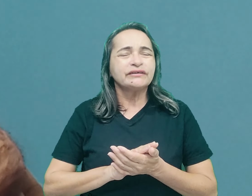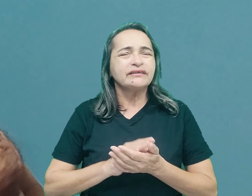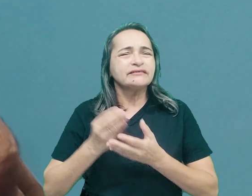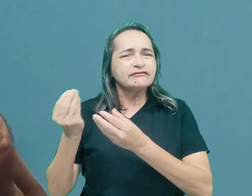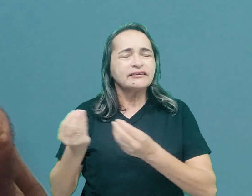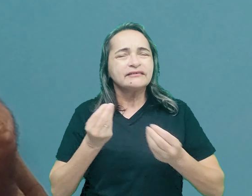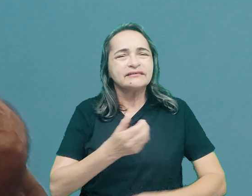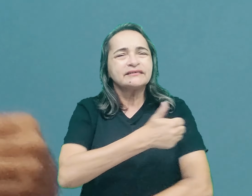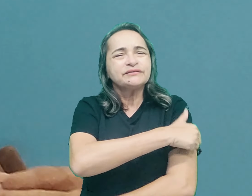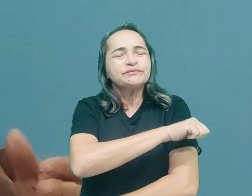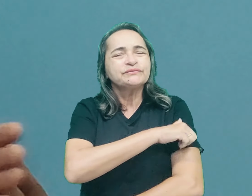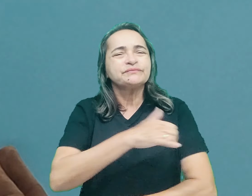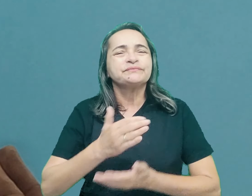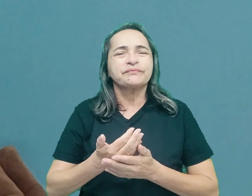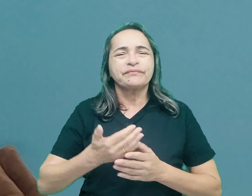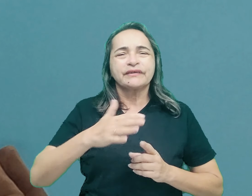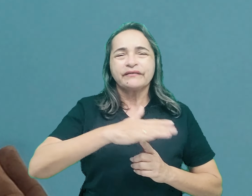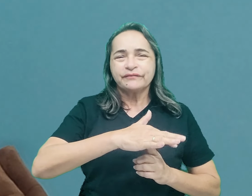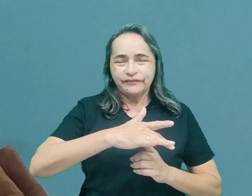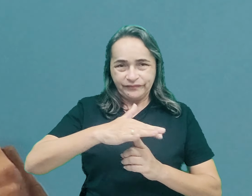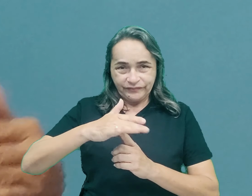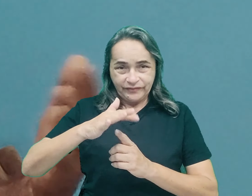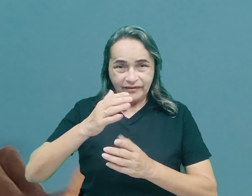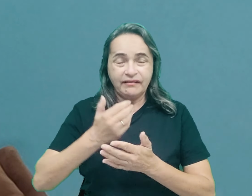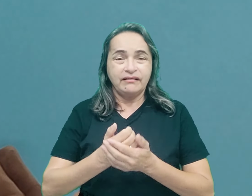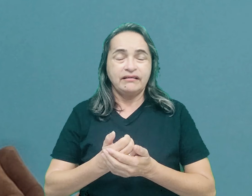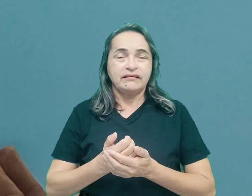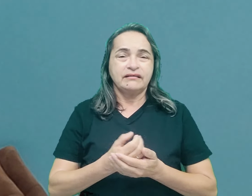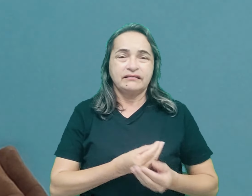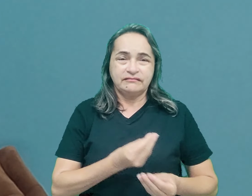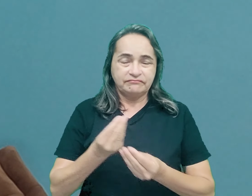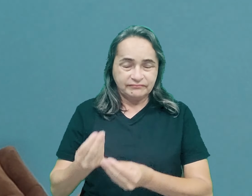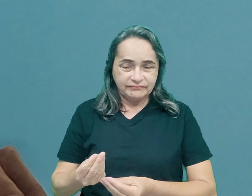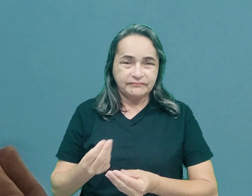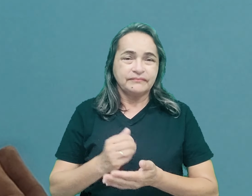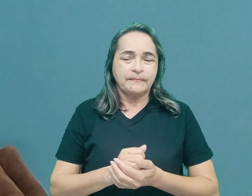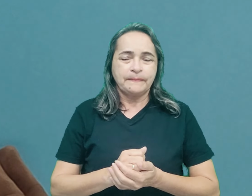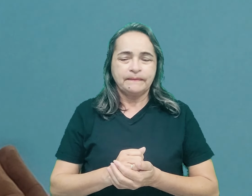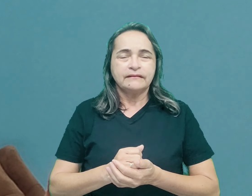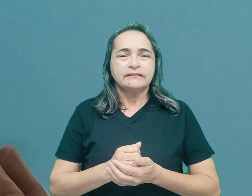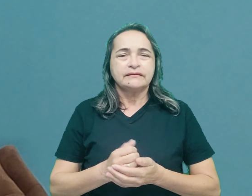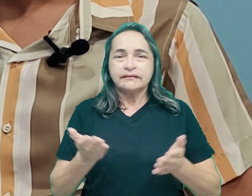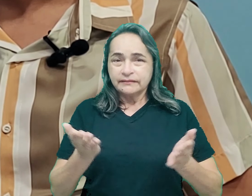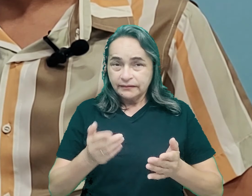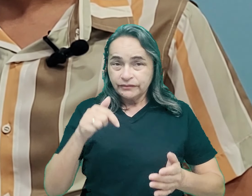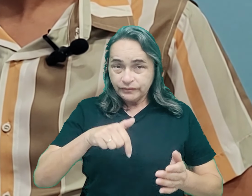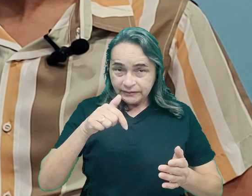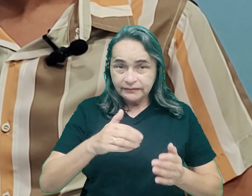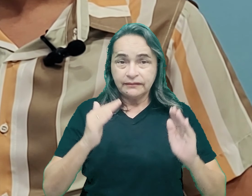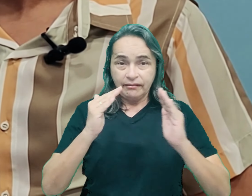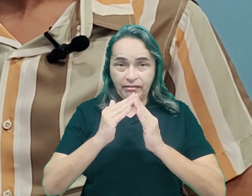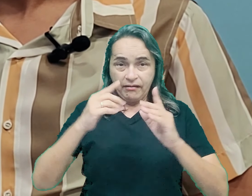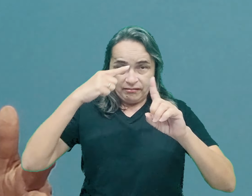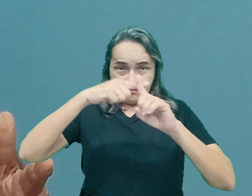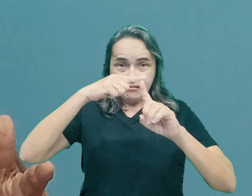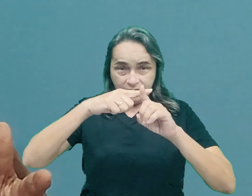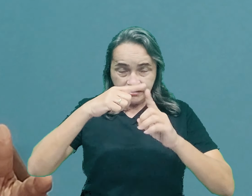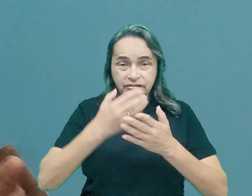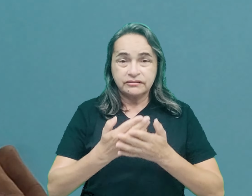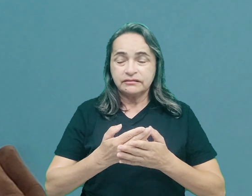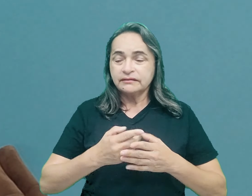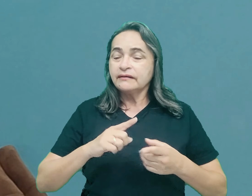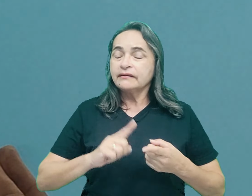convivendo tanto na igreja matriz, como também no bairro da Girilândia, que tinha o Cruzeiro da Girilândia. A